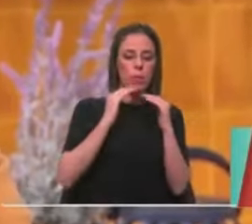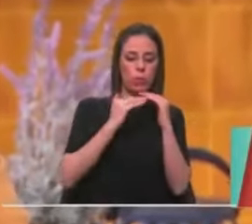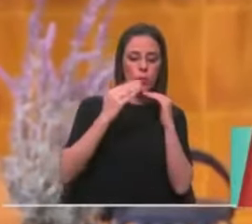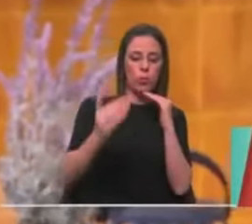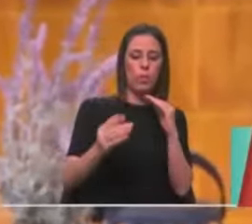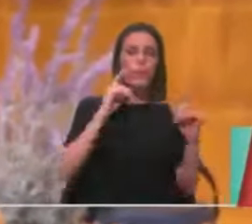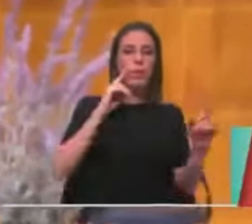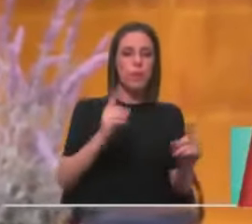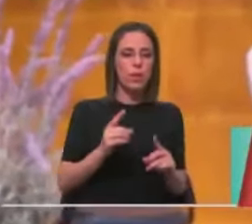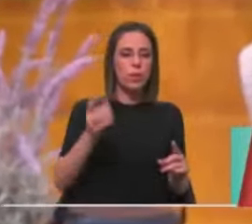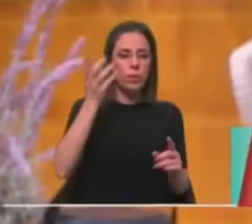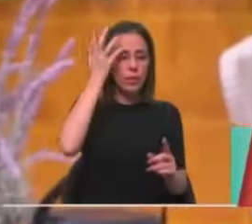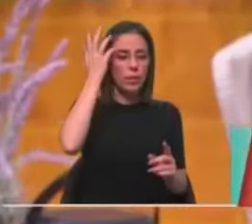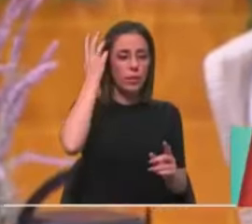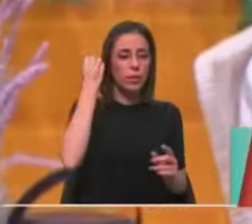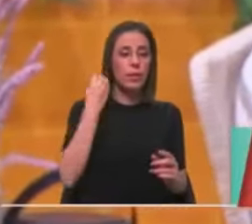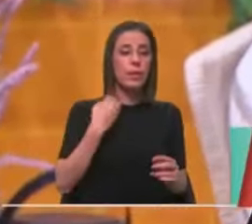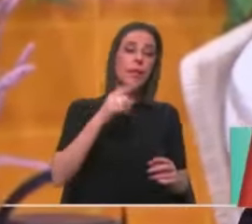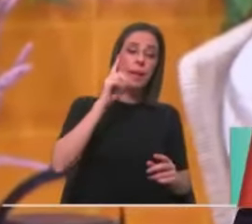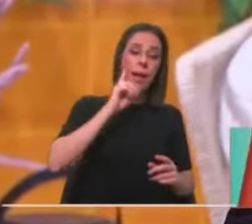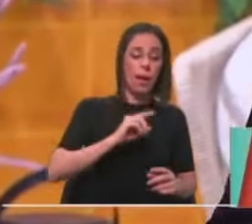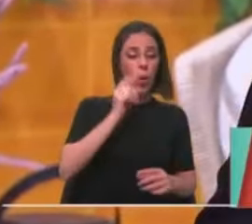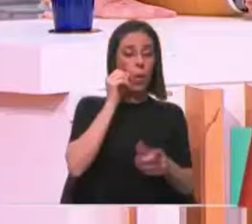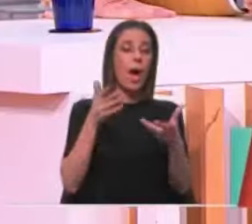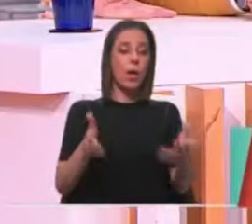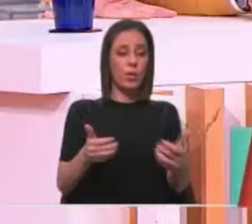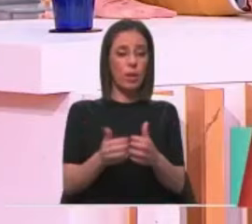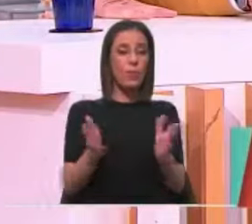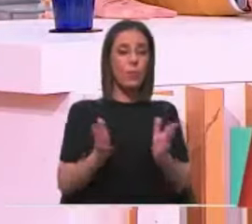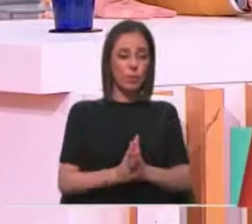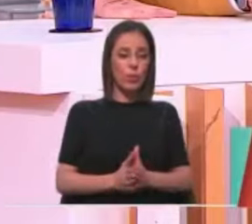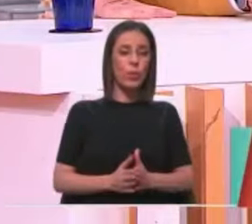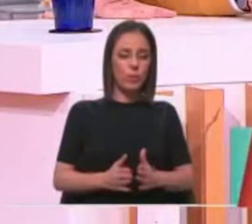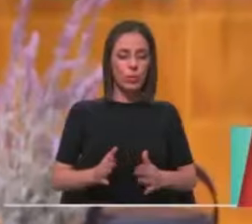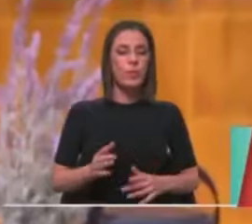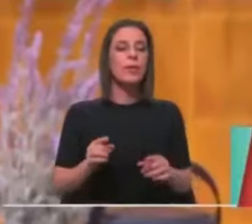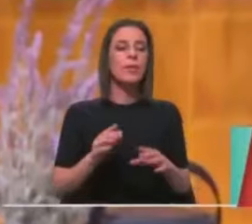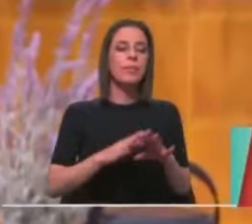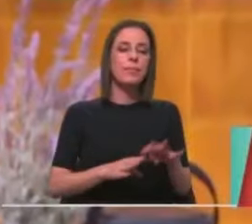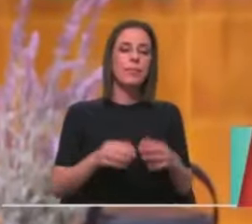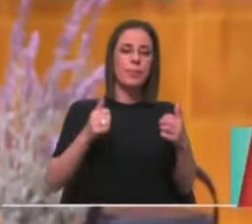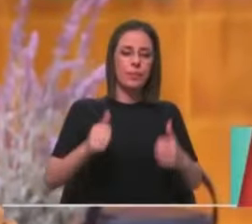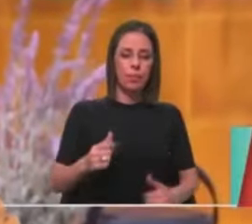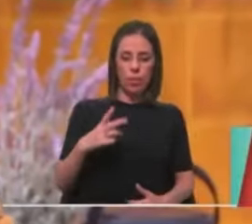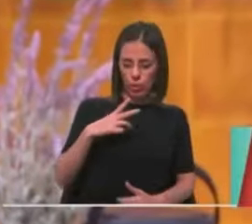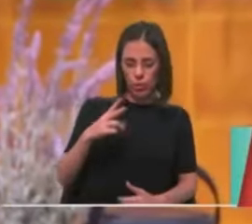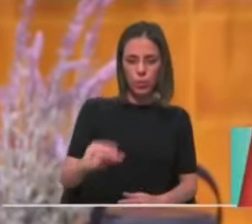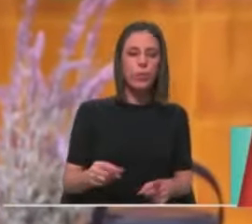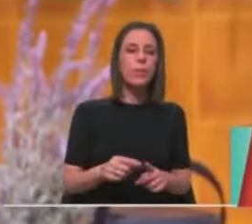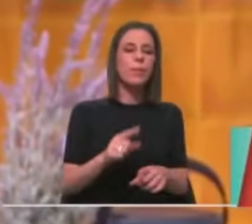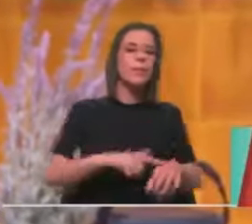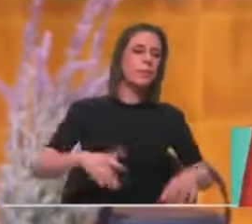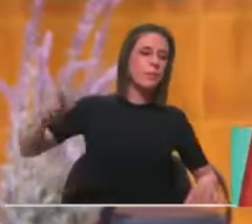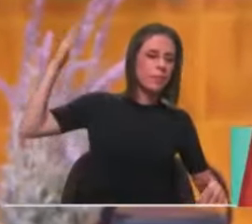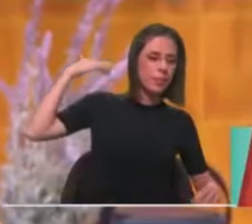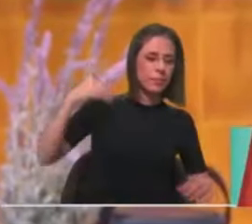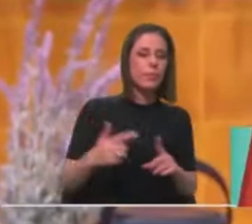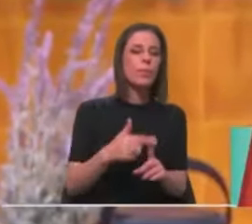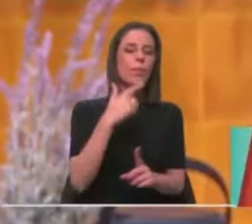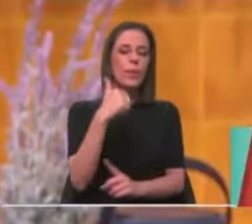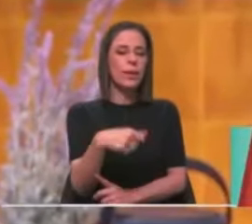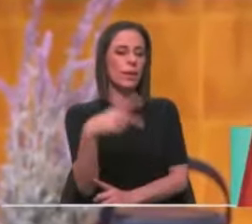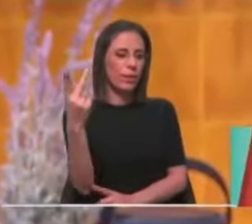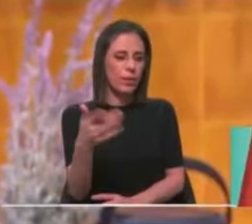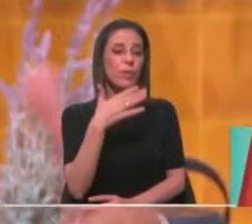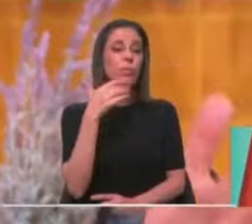ajudava. Nas músicas, os rapazes e as raparigas, ajudava todos. Sim, sim. E fazíamos ali uma boa dupla. Era uma época bonita de televisão.